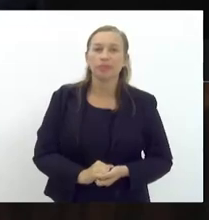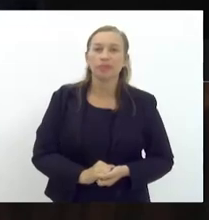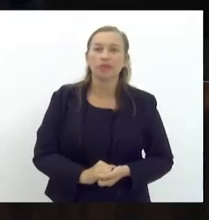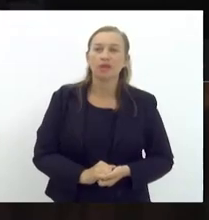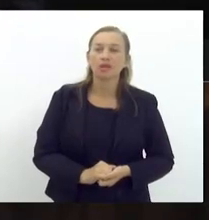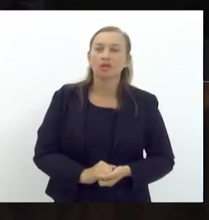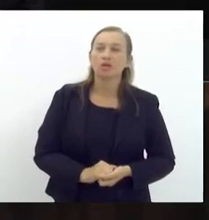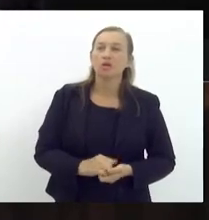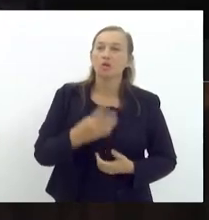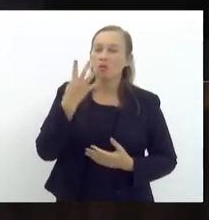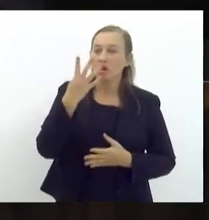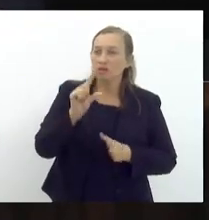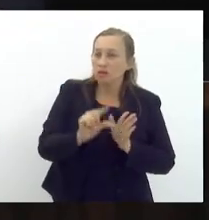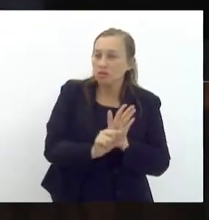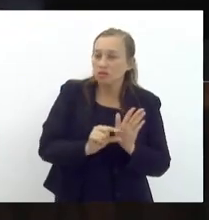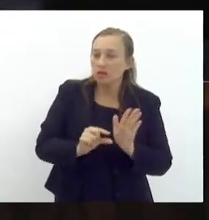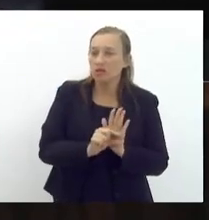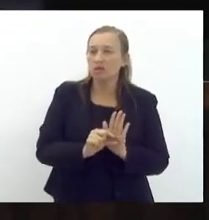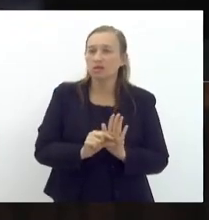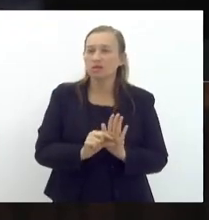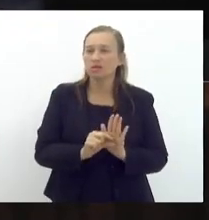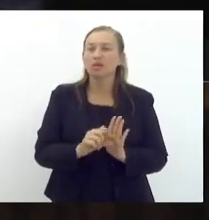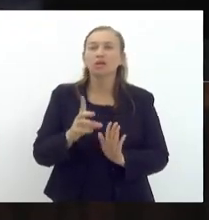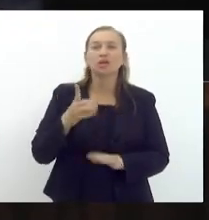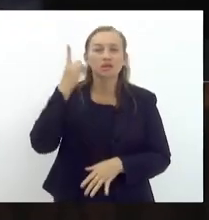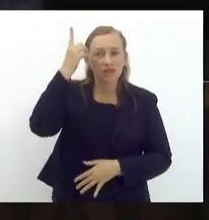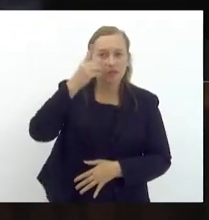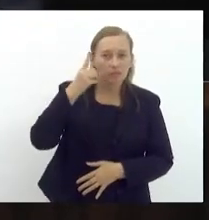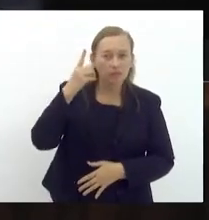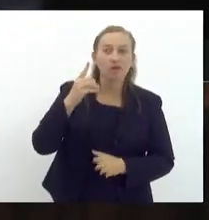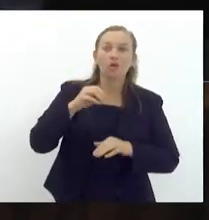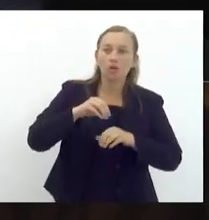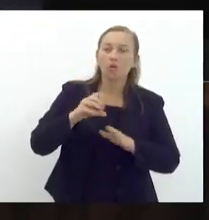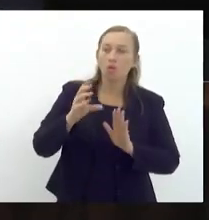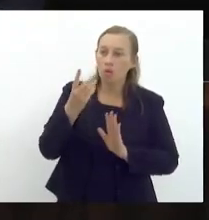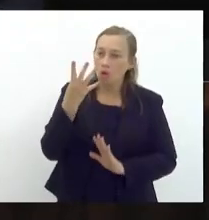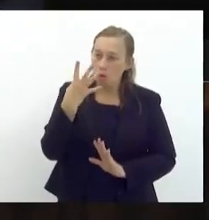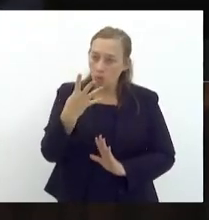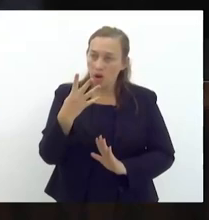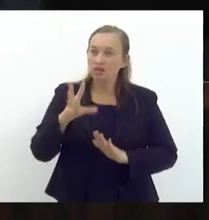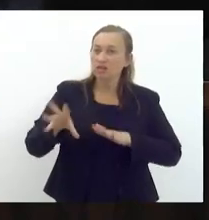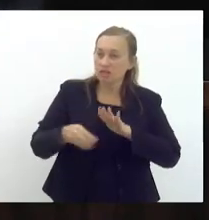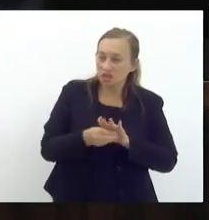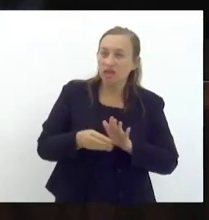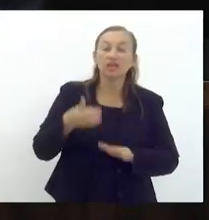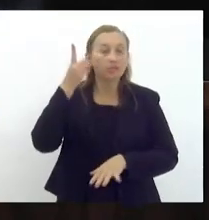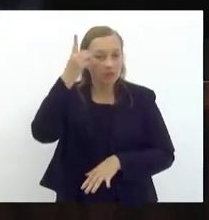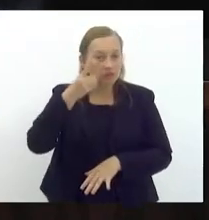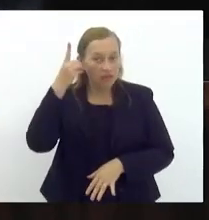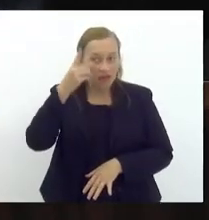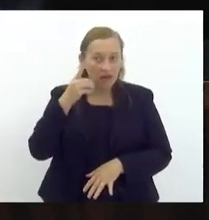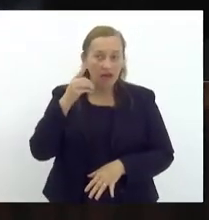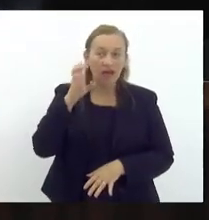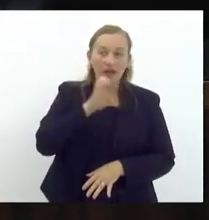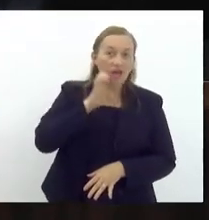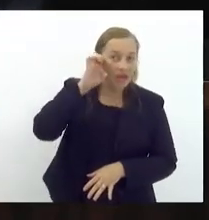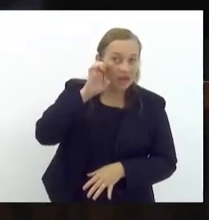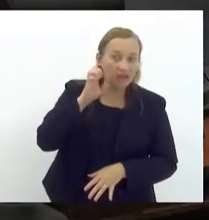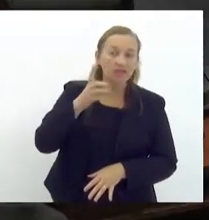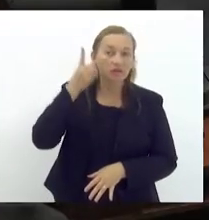4 emendas deputada quatro destaques melhor dizendo Deputado Érica Deputado André Corrêa vai